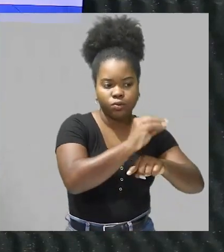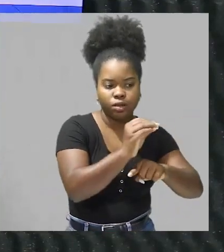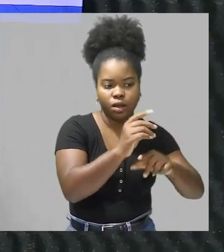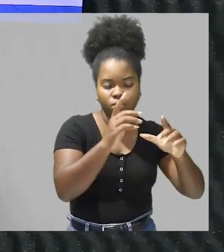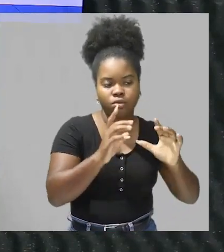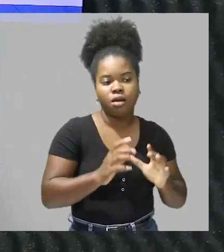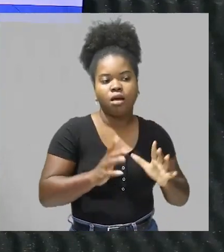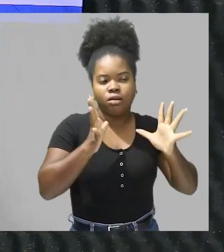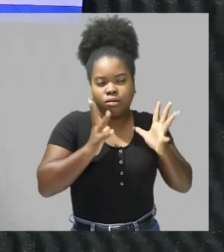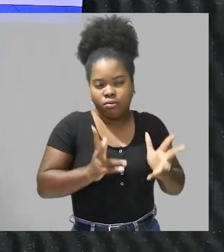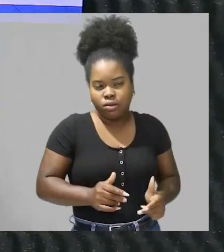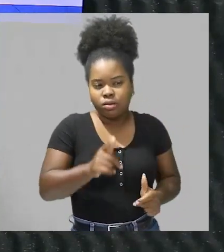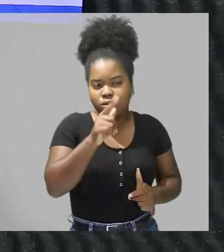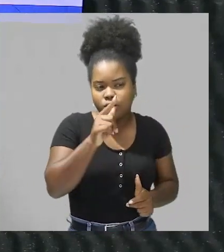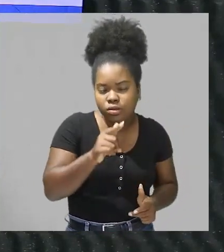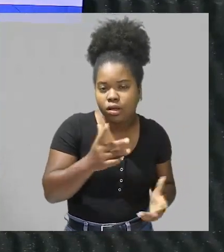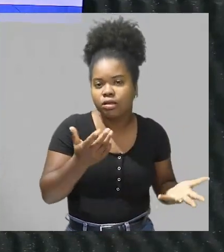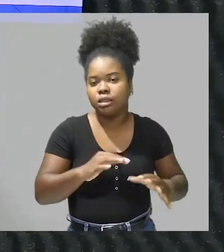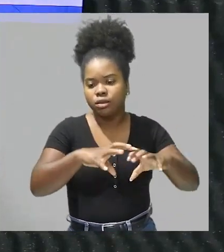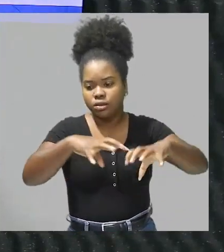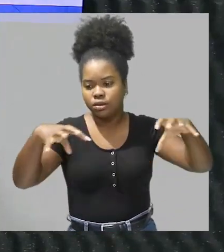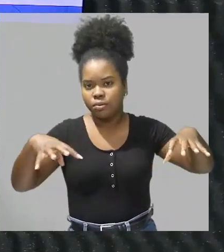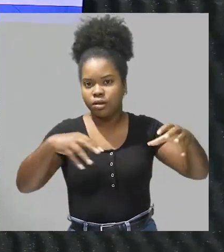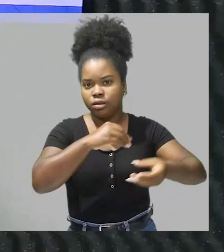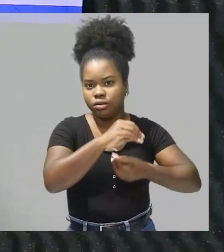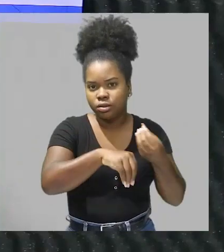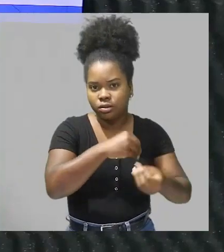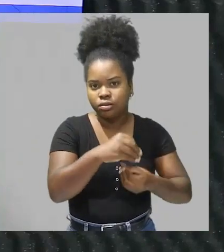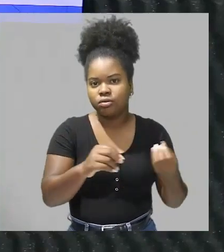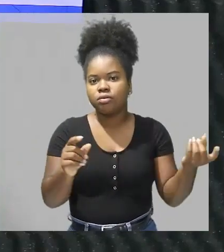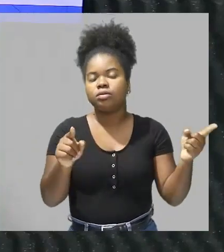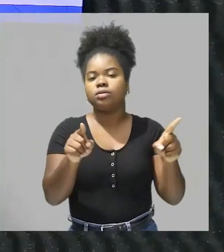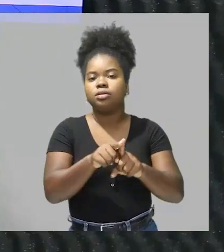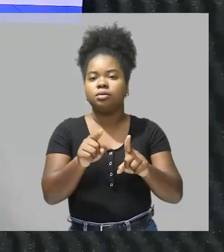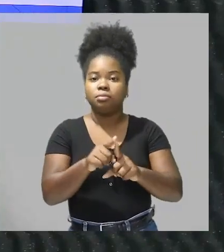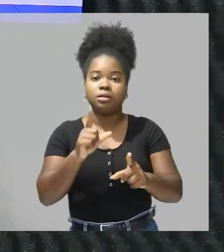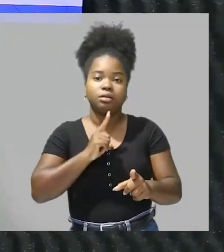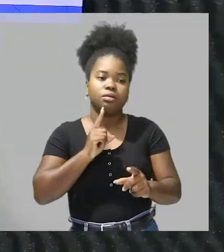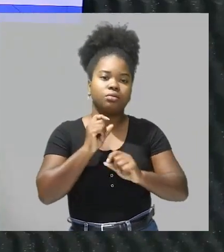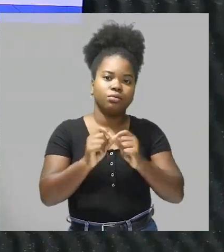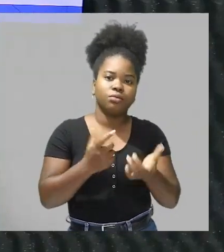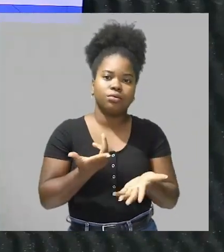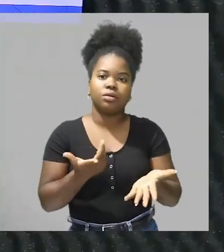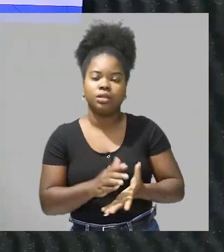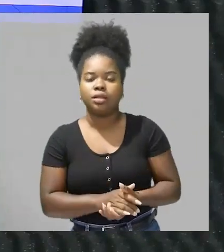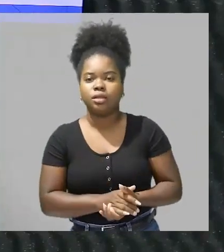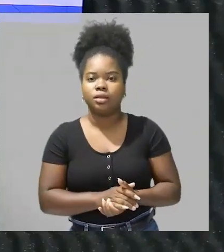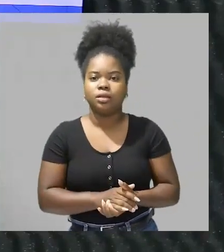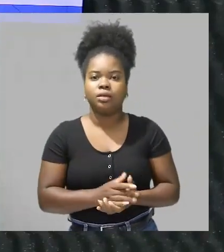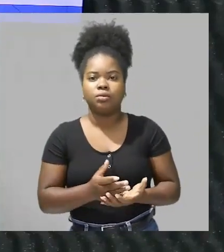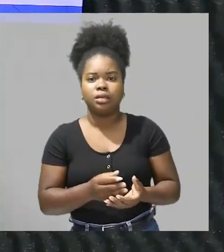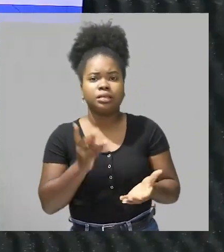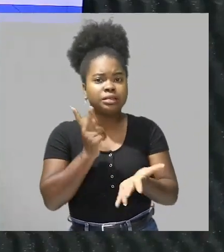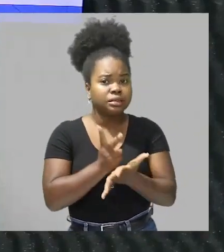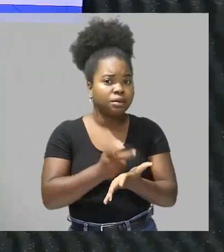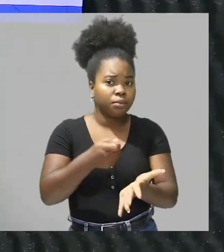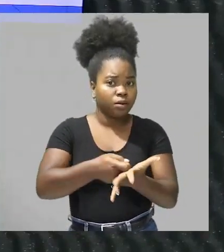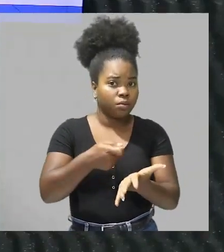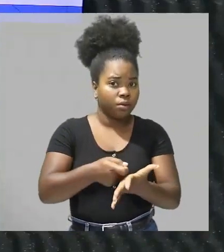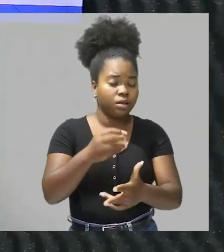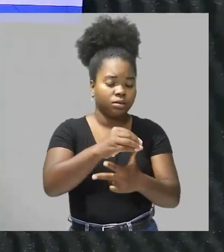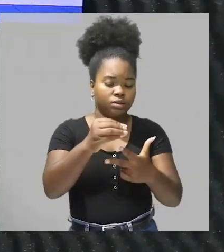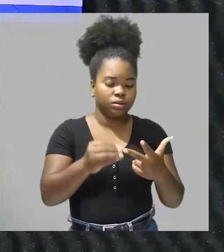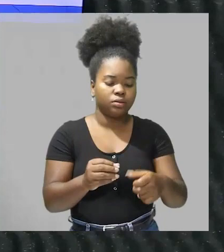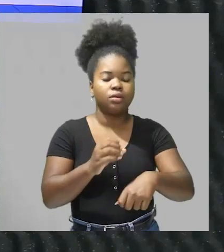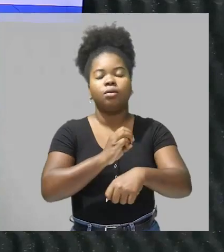um tópico relacionado a separação de misturas que também tem uma certa frequência nos concursos do e também